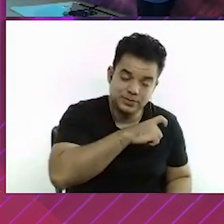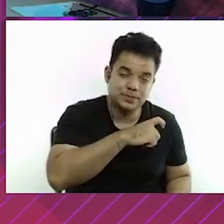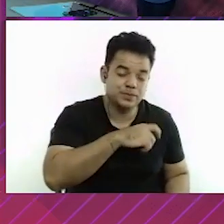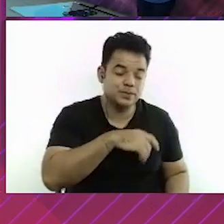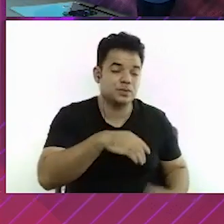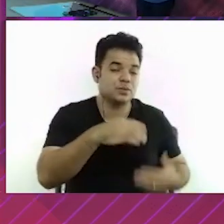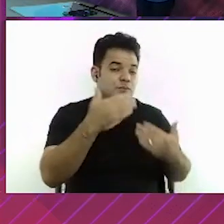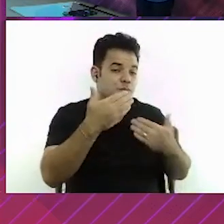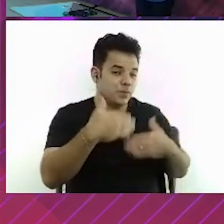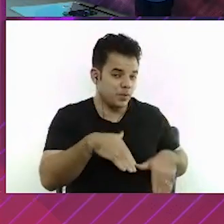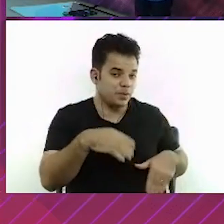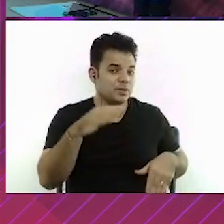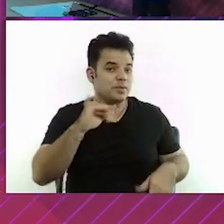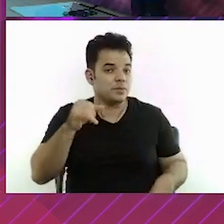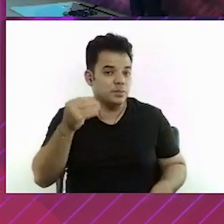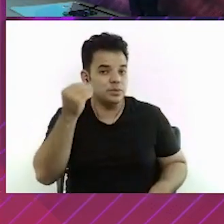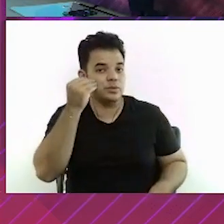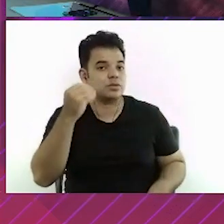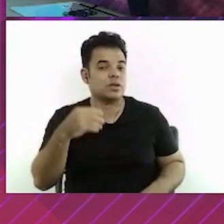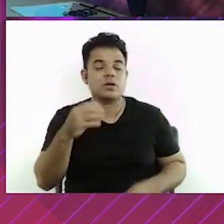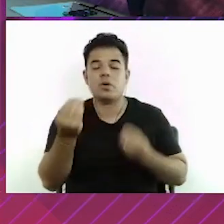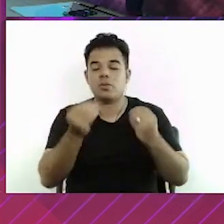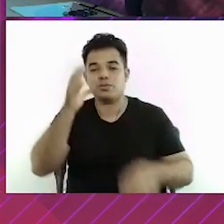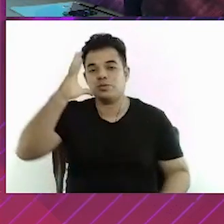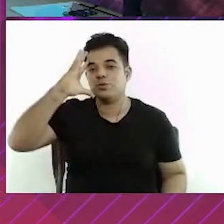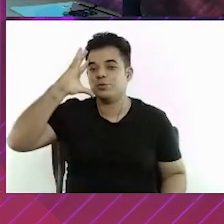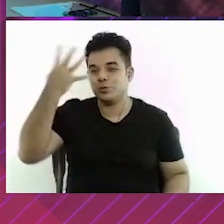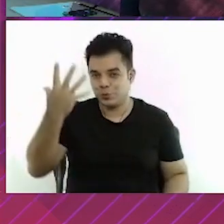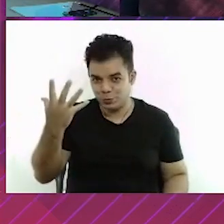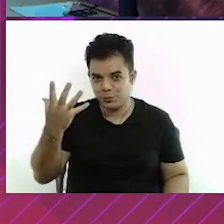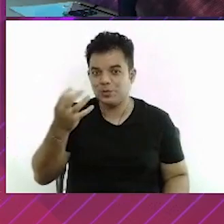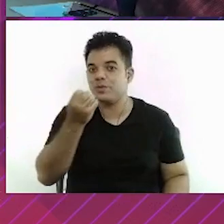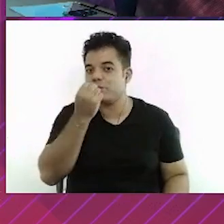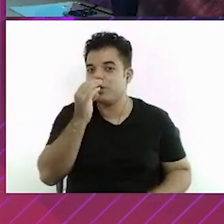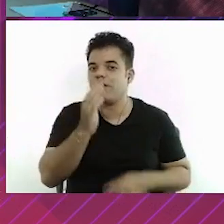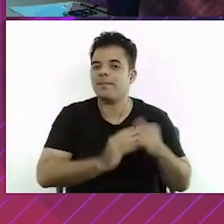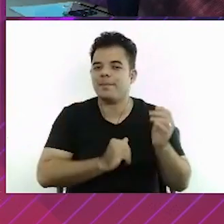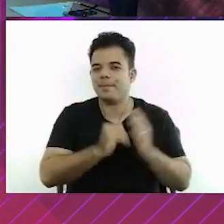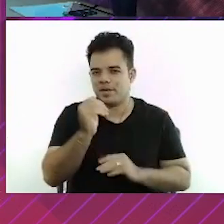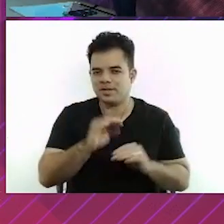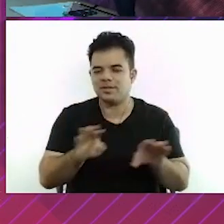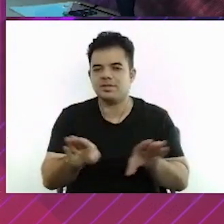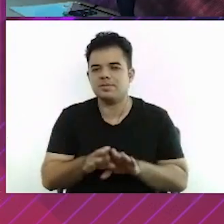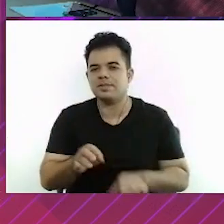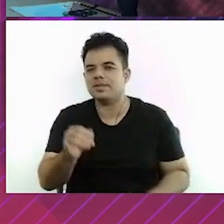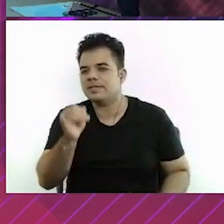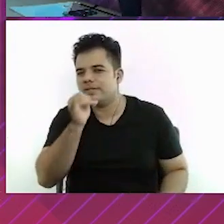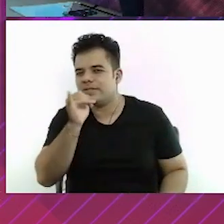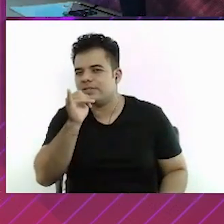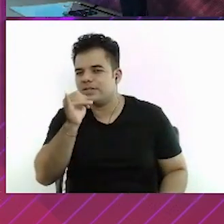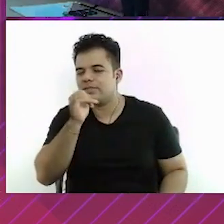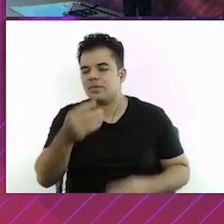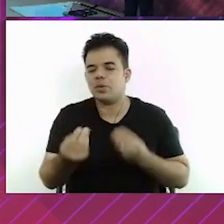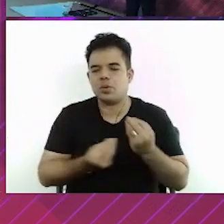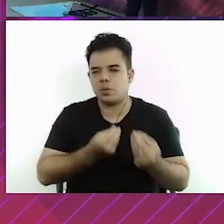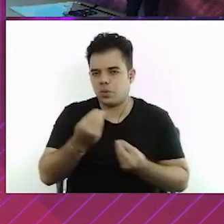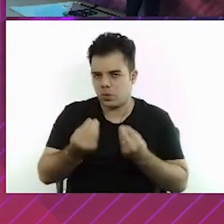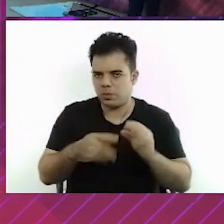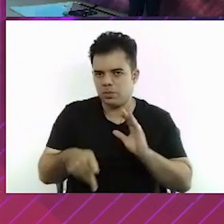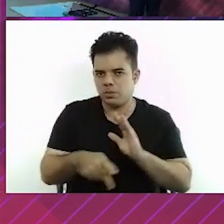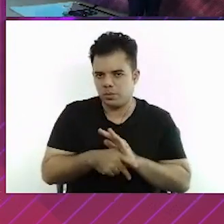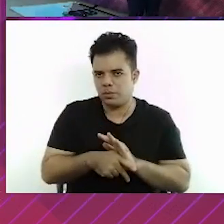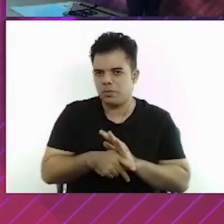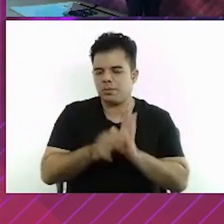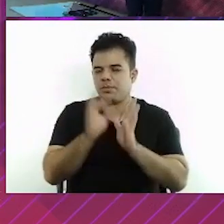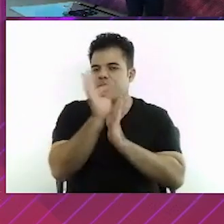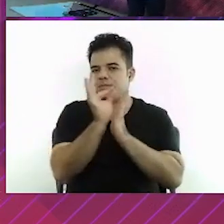oportunidade de corrigir uma solução, boa prática e exemplos de código para a gente ver algumas demonstrações. O